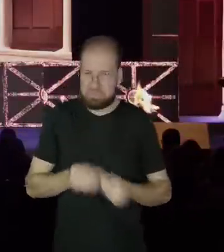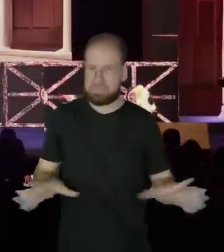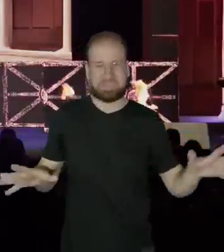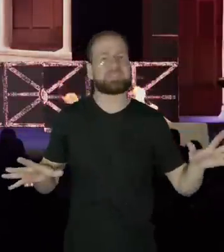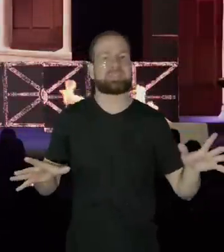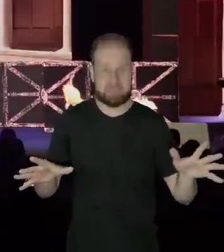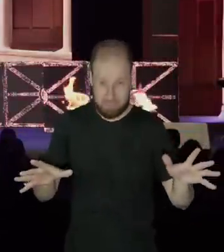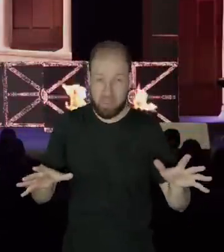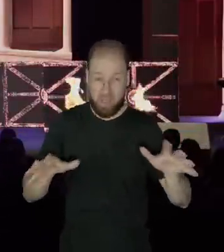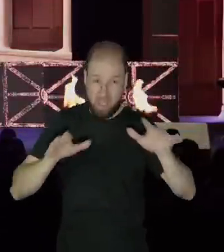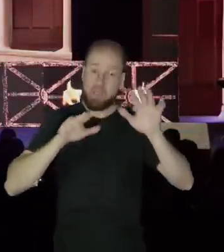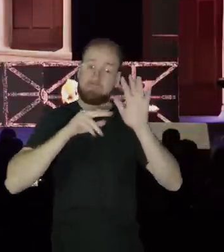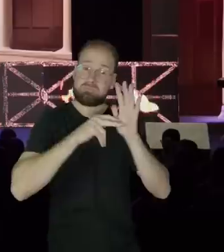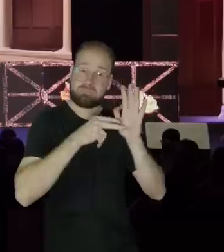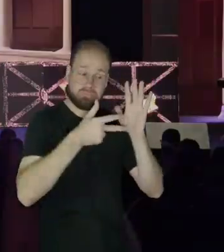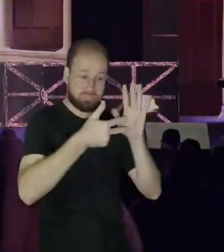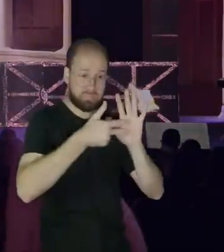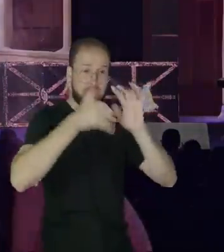anunciava